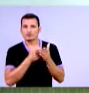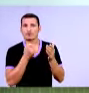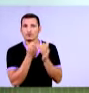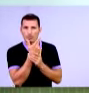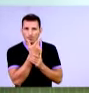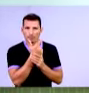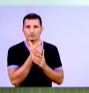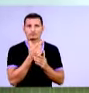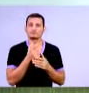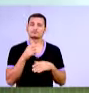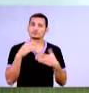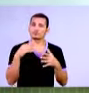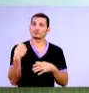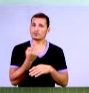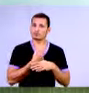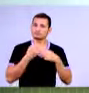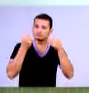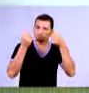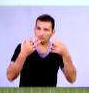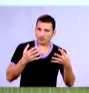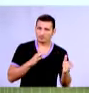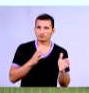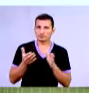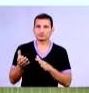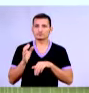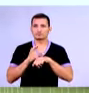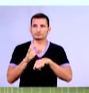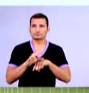vamos conversar sobre isso no decorrer do nosso curso.